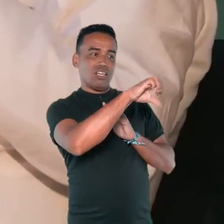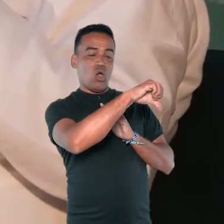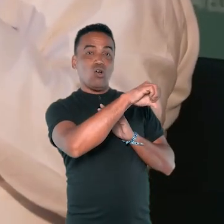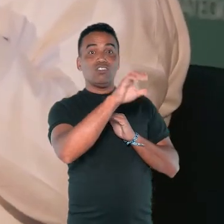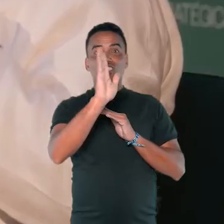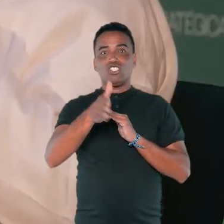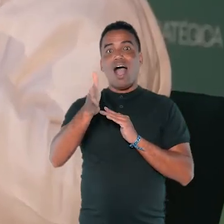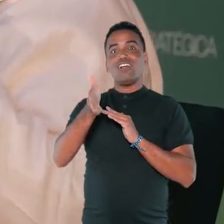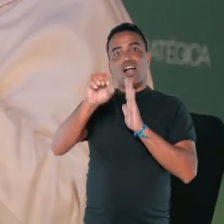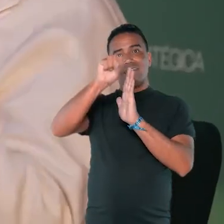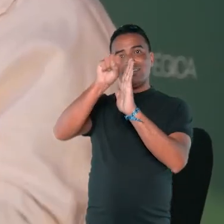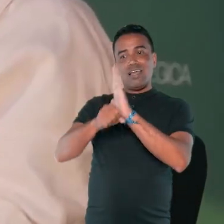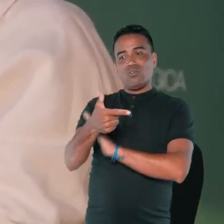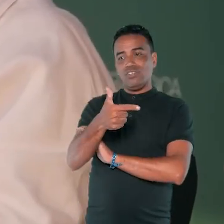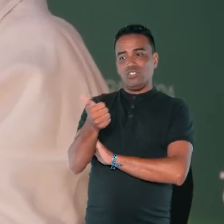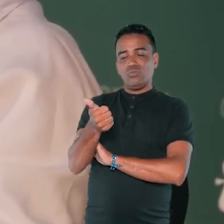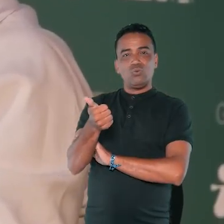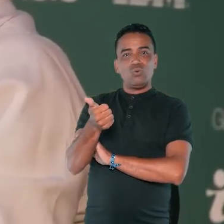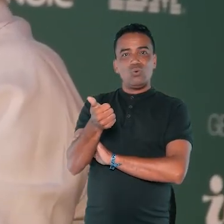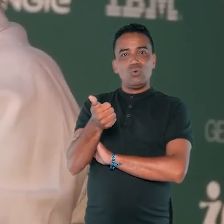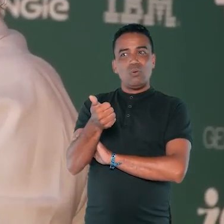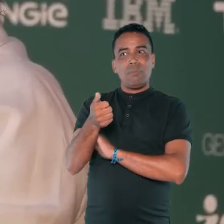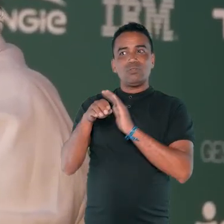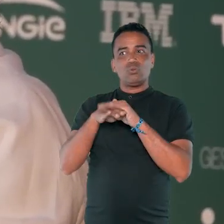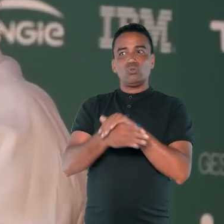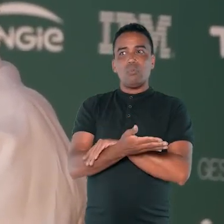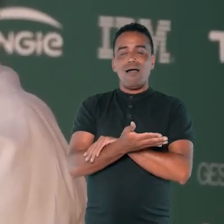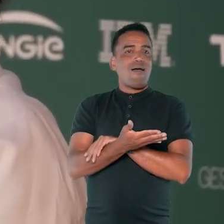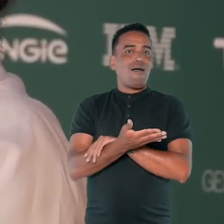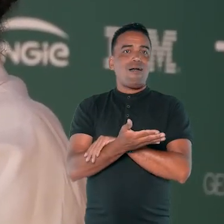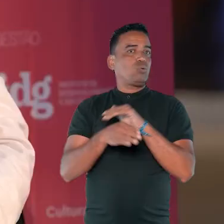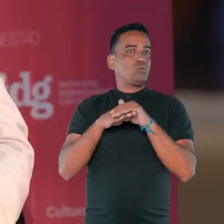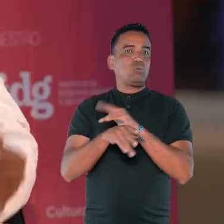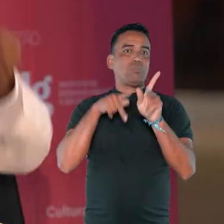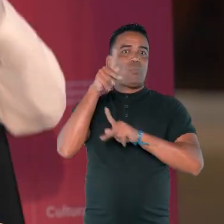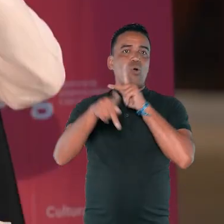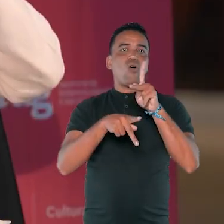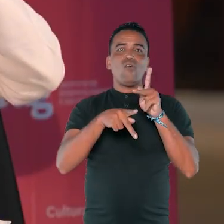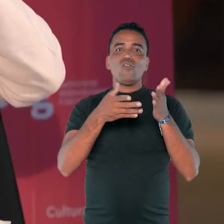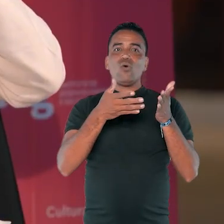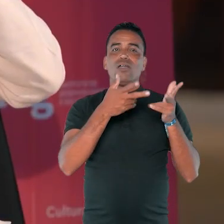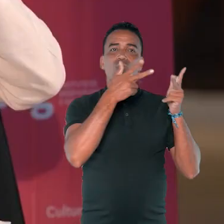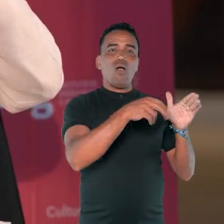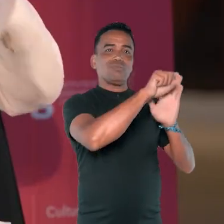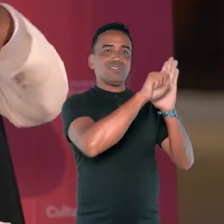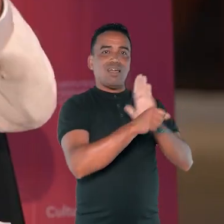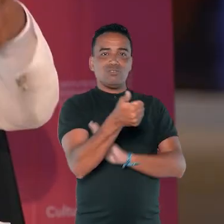né? Eu falo, meu Deus, e ainda estamos presos ao XIX, né? E tem uma coisa que eu